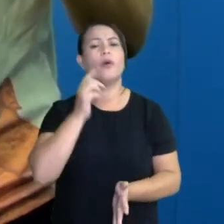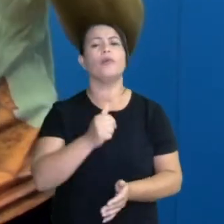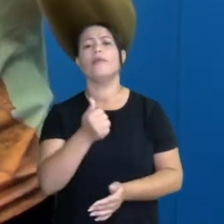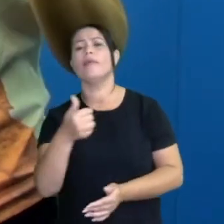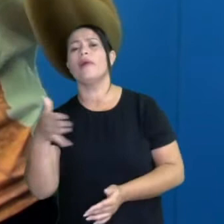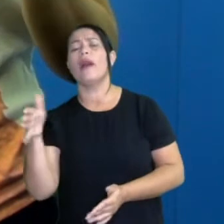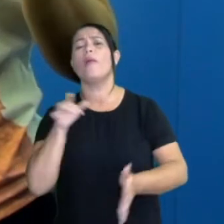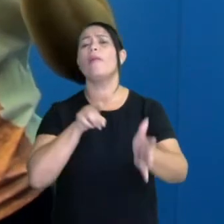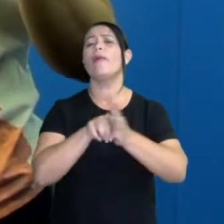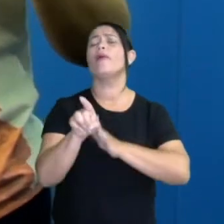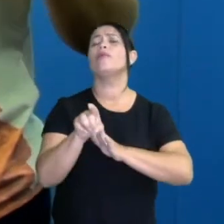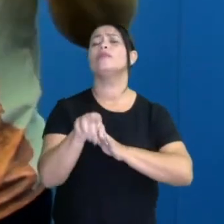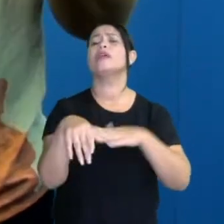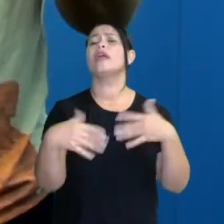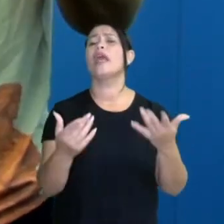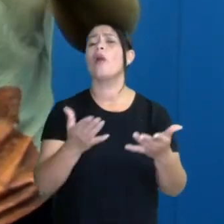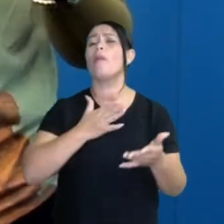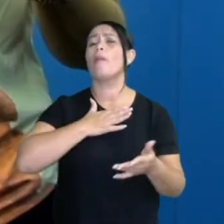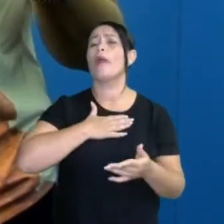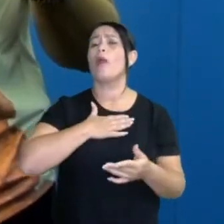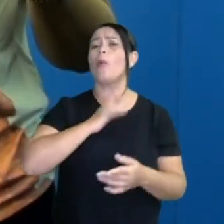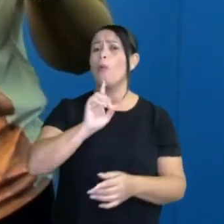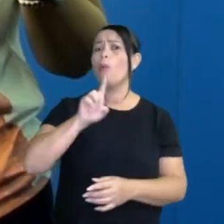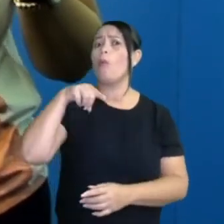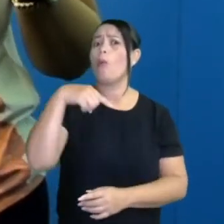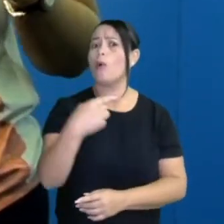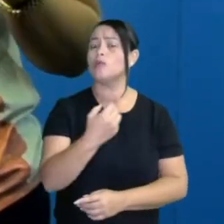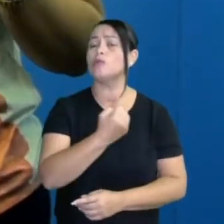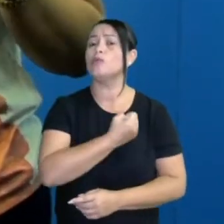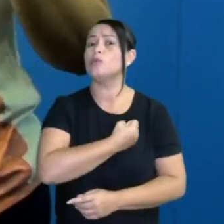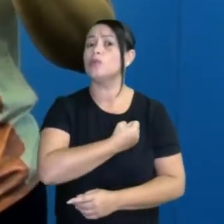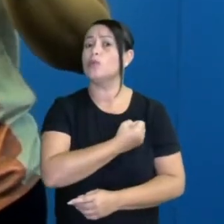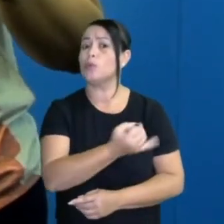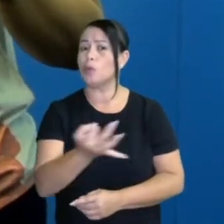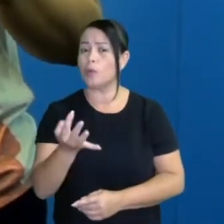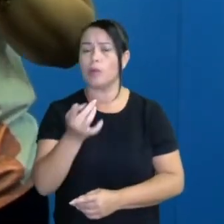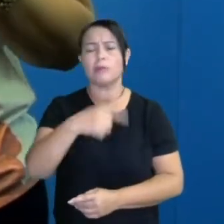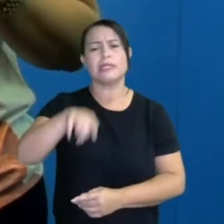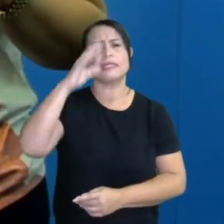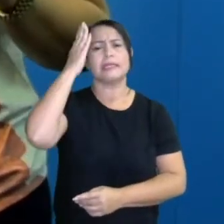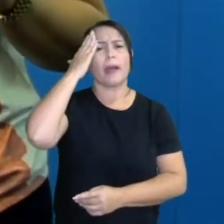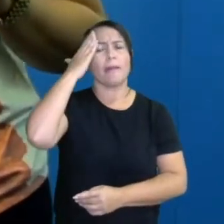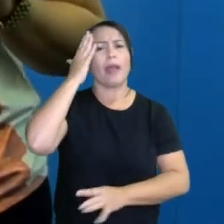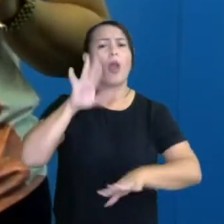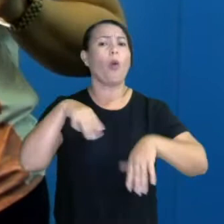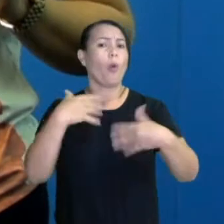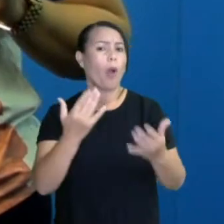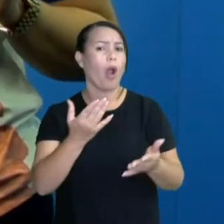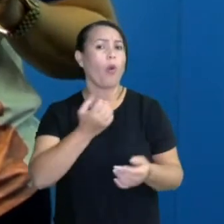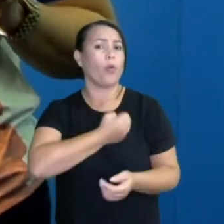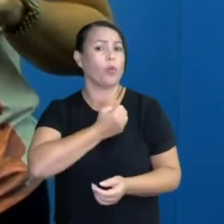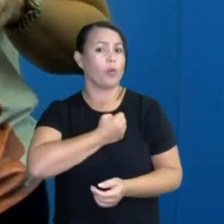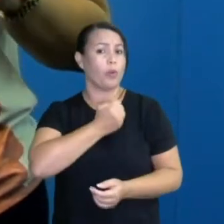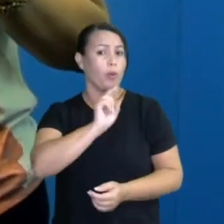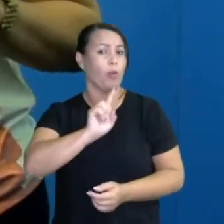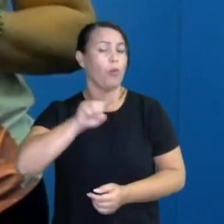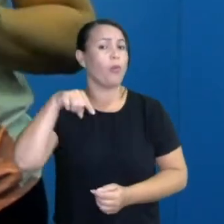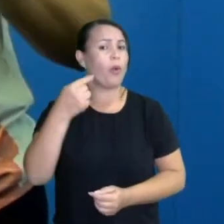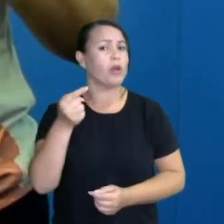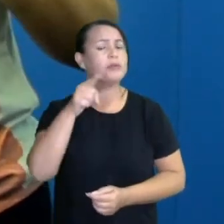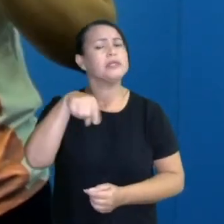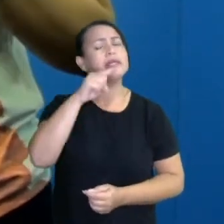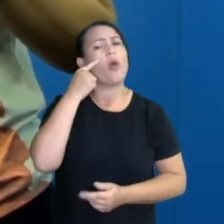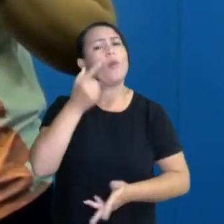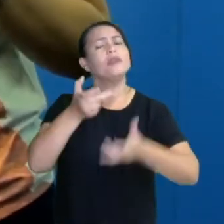vocês, quem é o meu próximo número? Tá? Então, para você saber qual será o próximo número, você